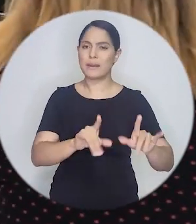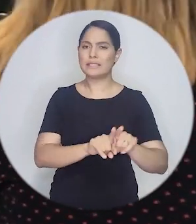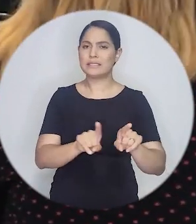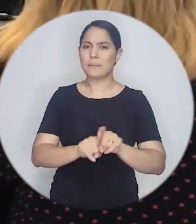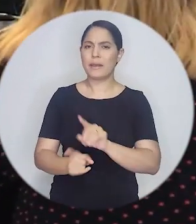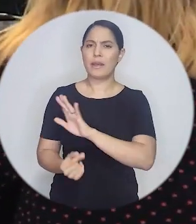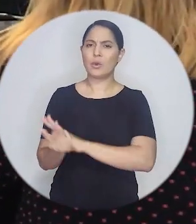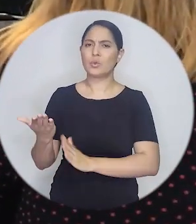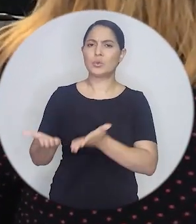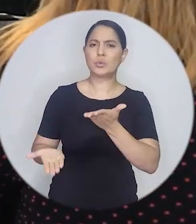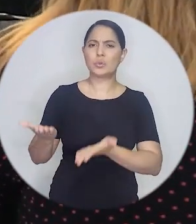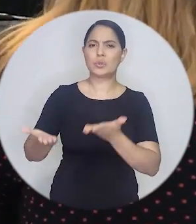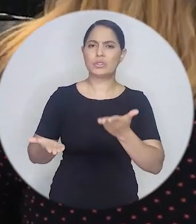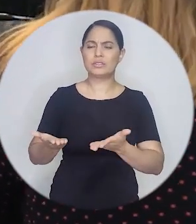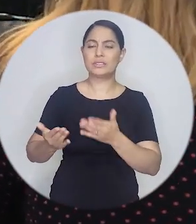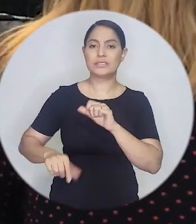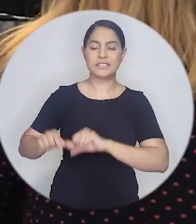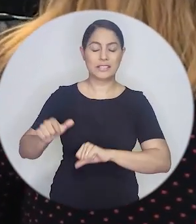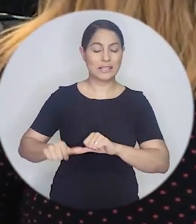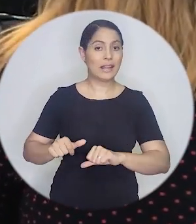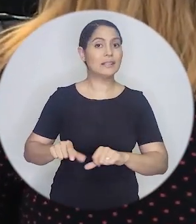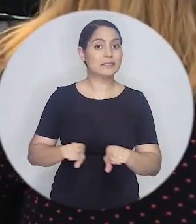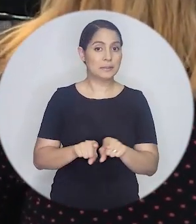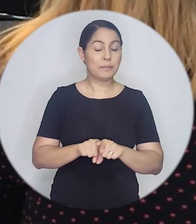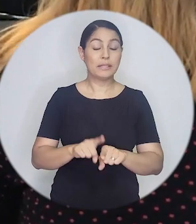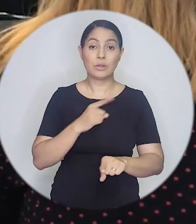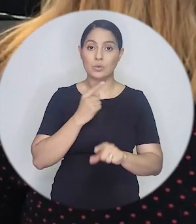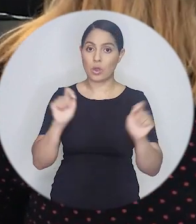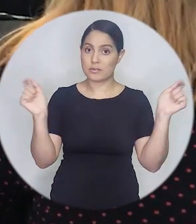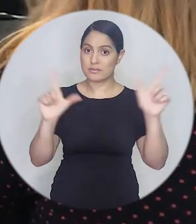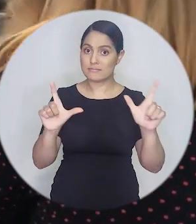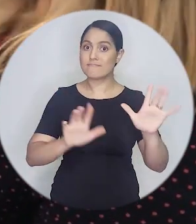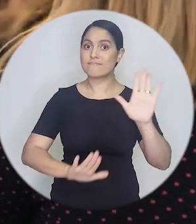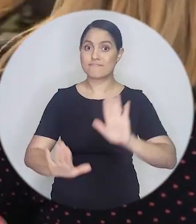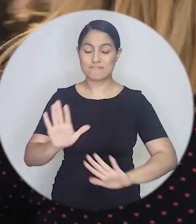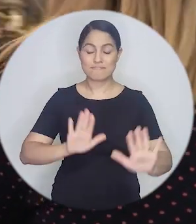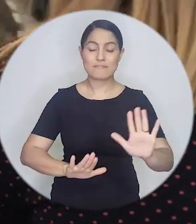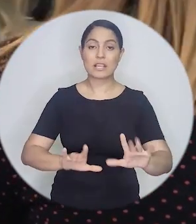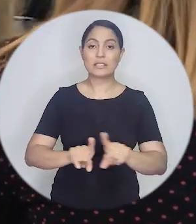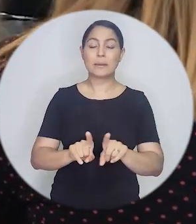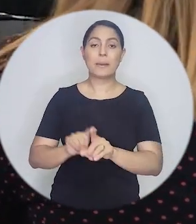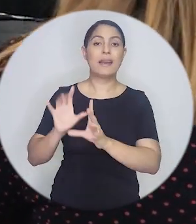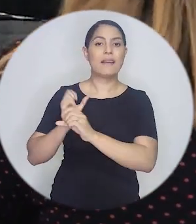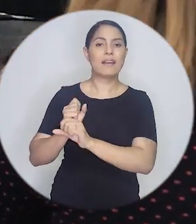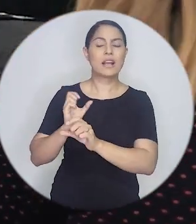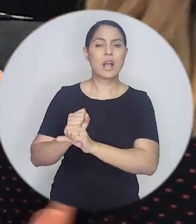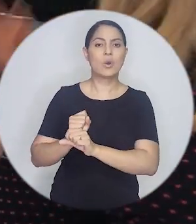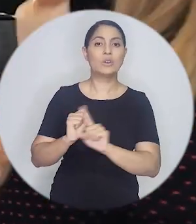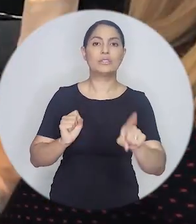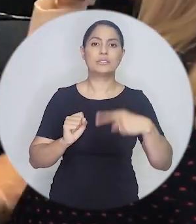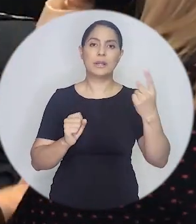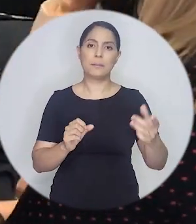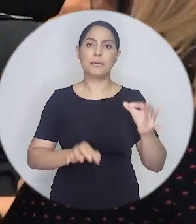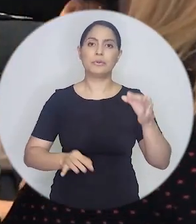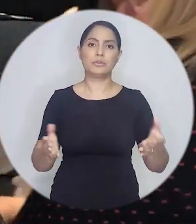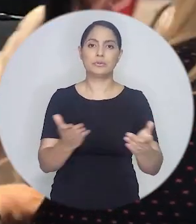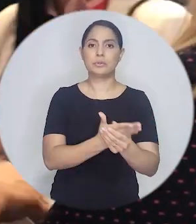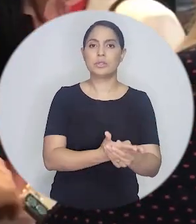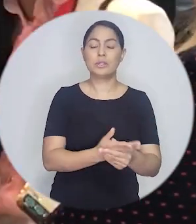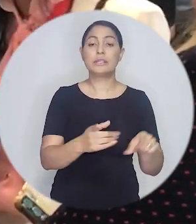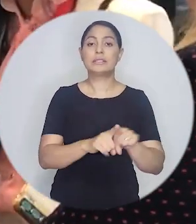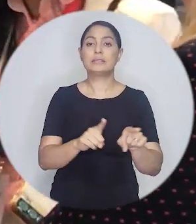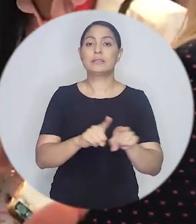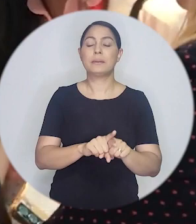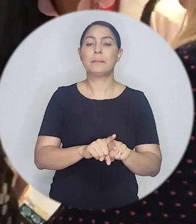consideração a questão econômica financeira e o equilíbrio financeiro-atorial do sistema. Então, precisamos estar atentos, fazer o cálculo antes de ajuizar